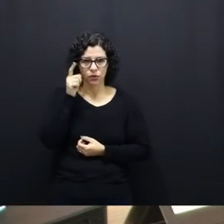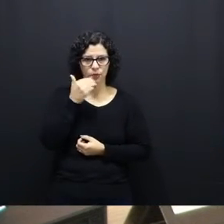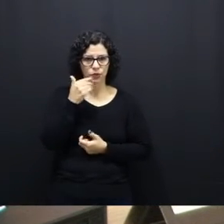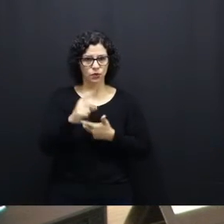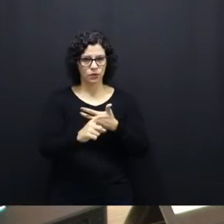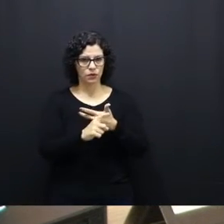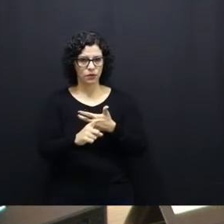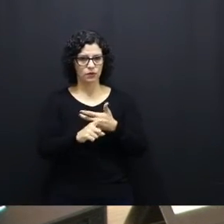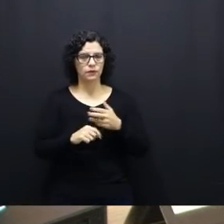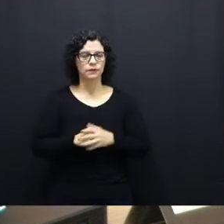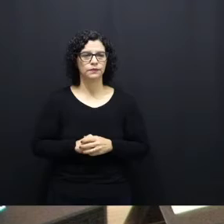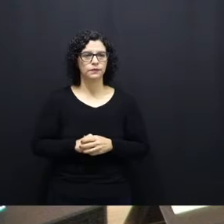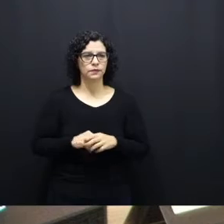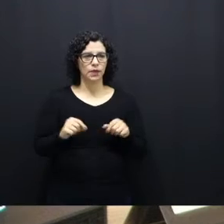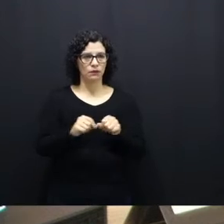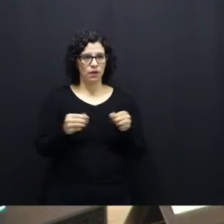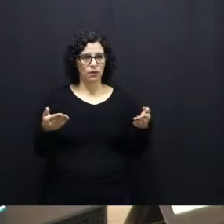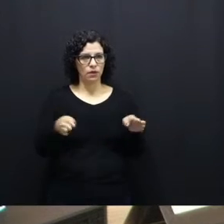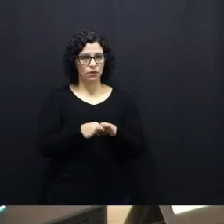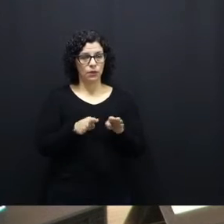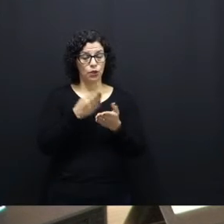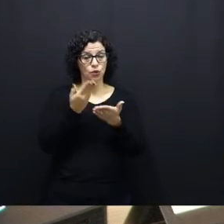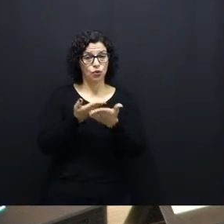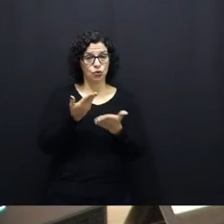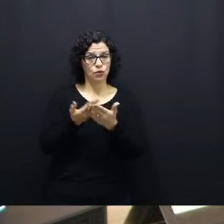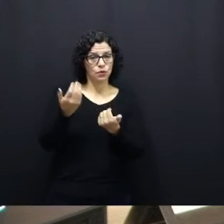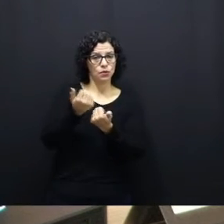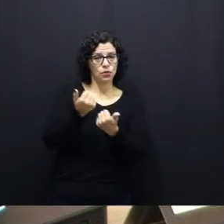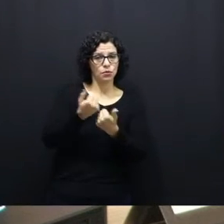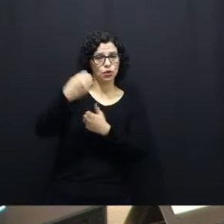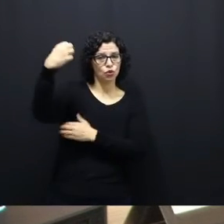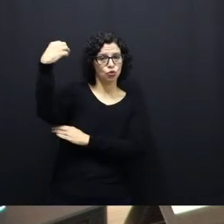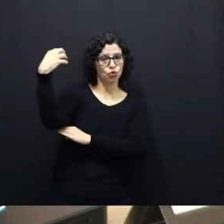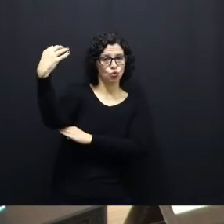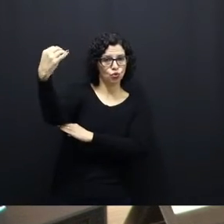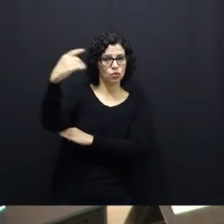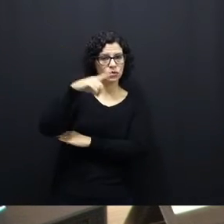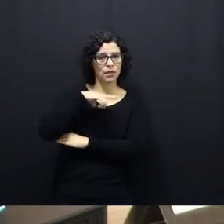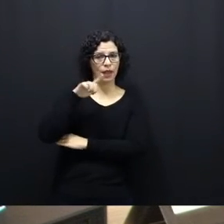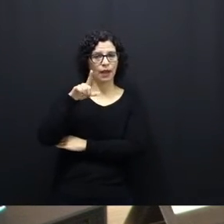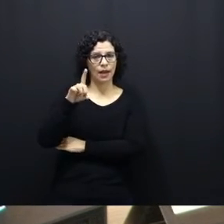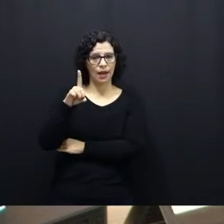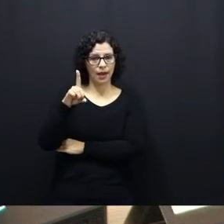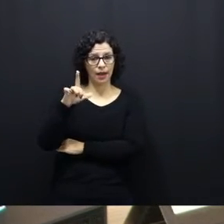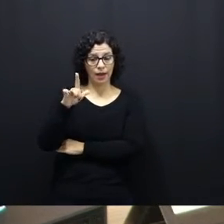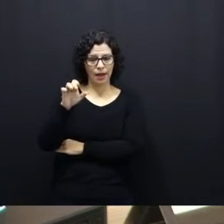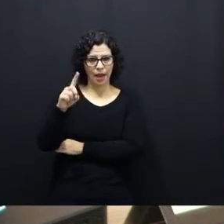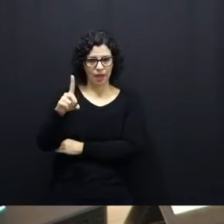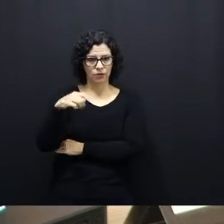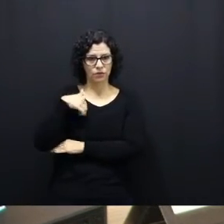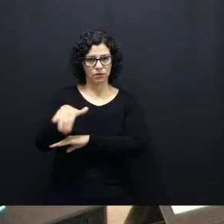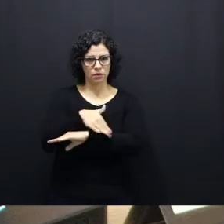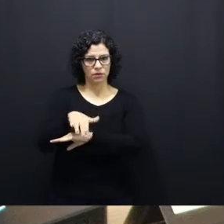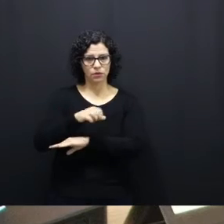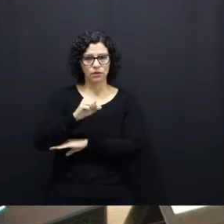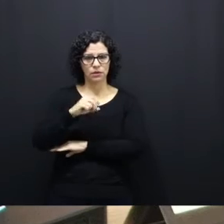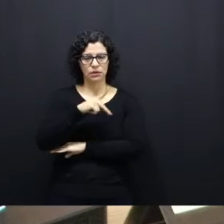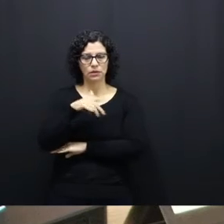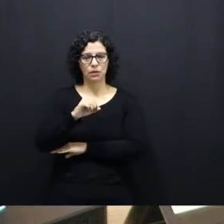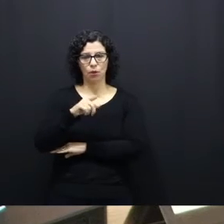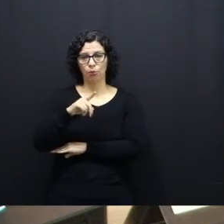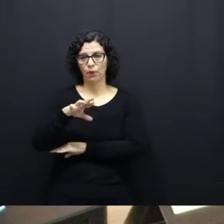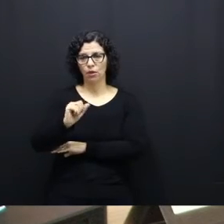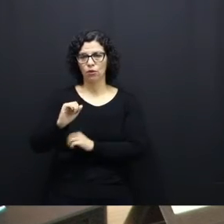Luiz Monteiro ao poder executivo que seja realizados estudos para substituição de iluminação atual por lâmpadas de led em toda extensão da Rua São Paulo